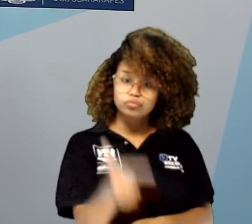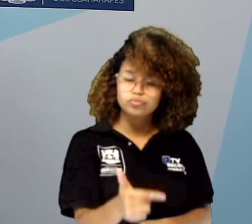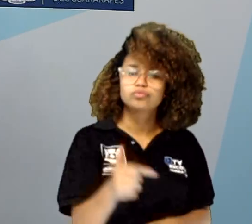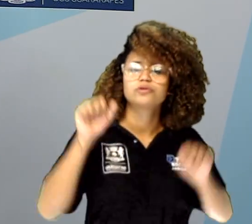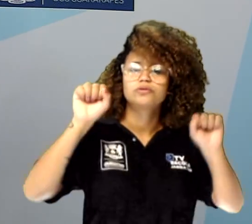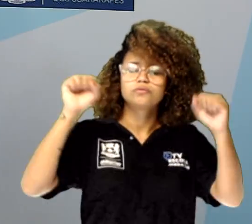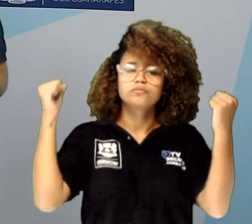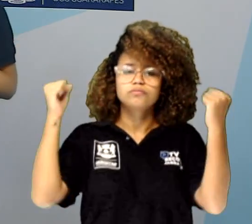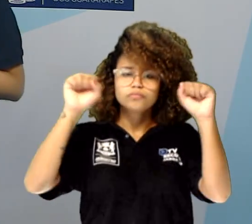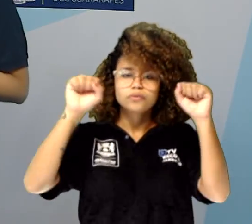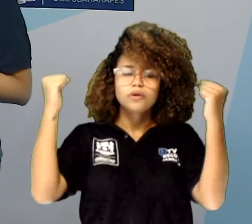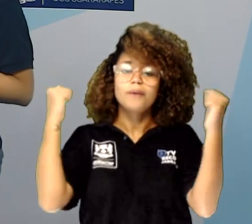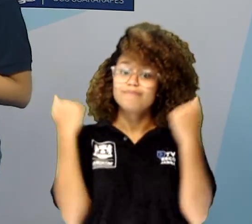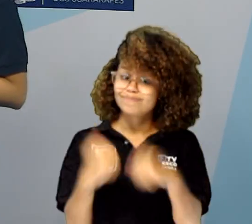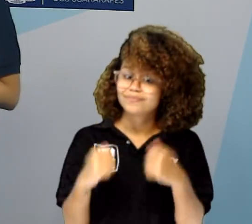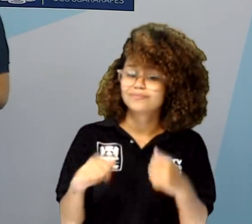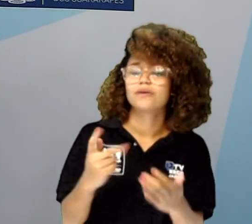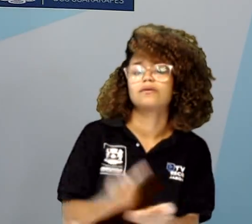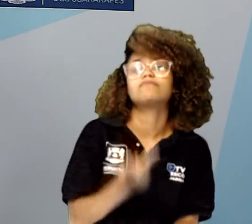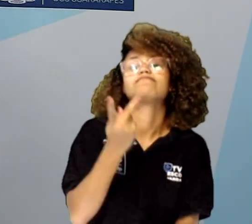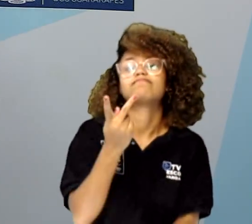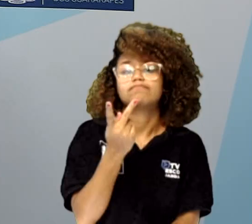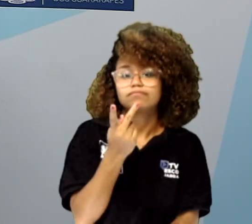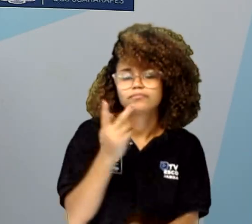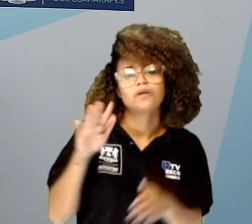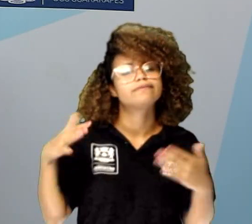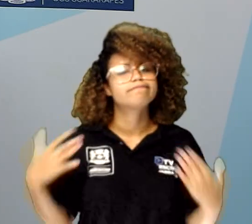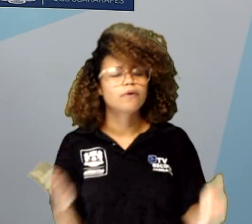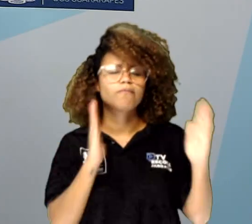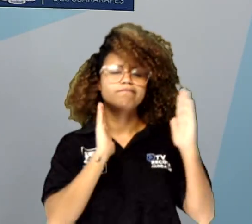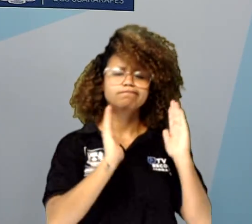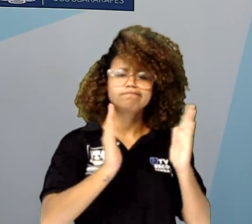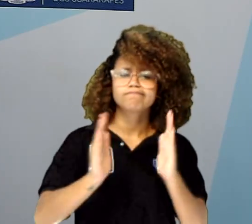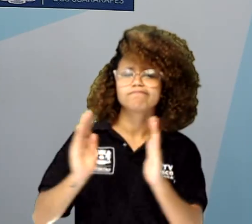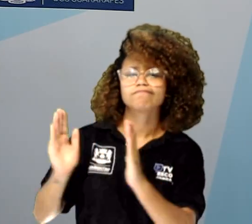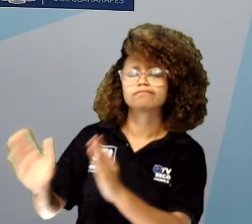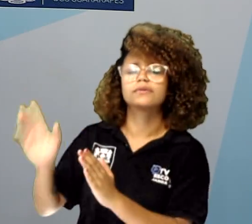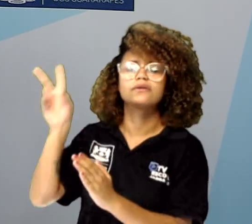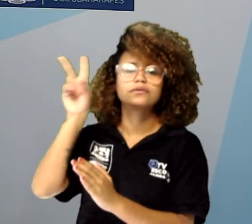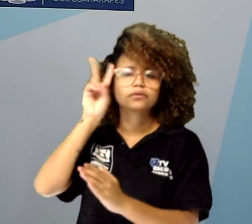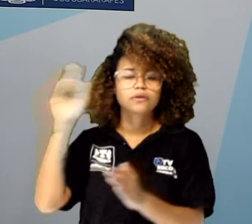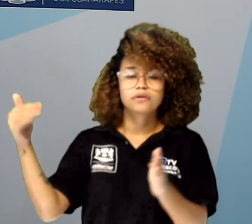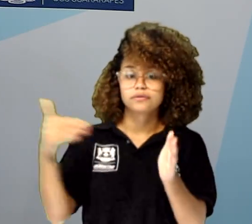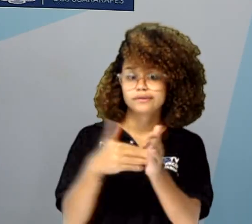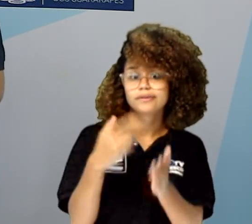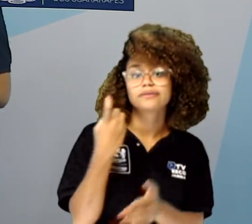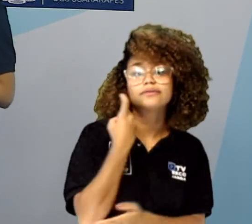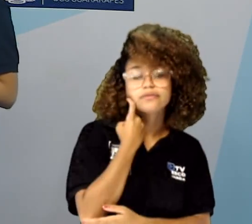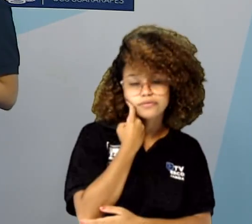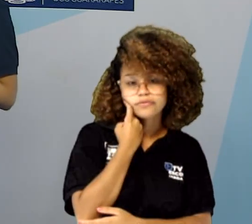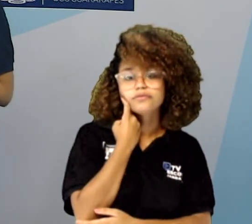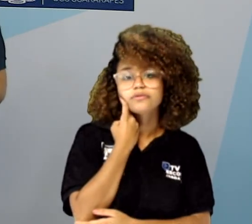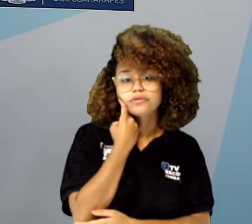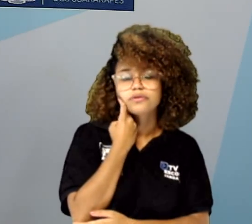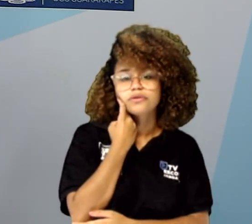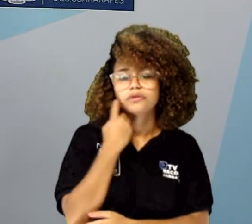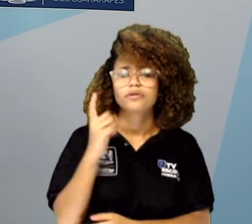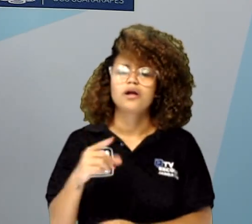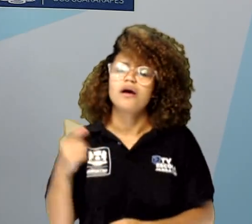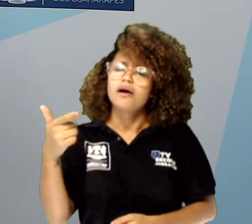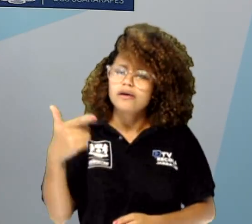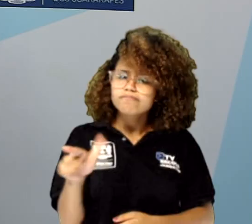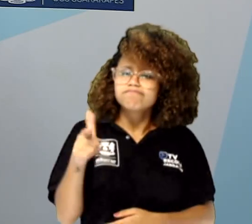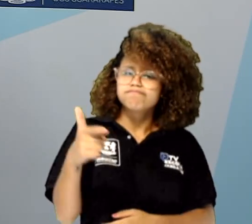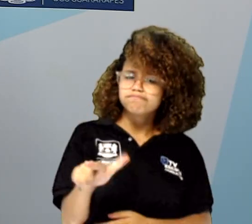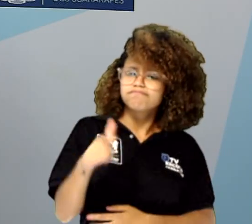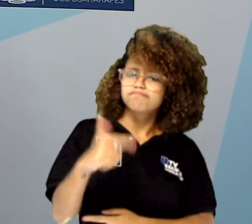vão precisar acontecer. Então, essa sequência de segunda a sexta-feira vai ser repetida